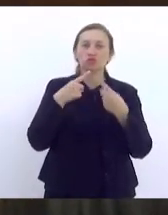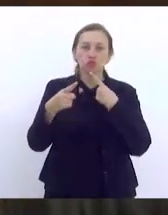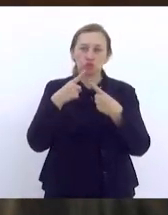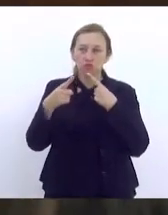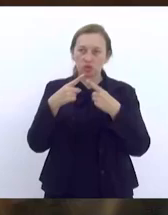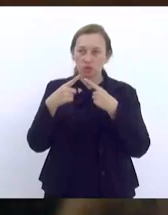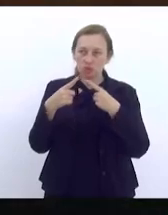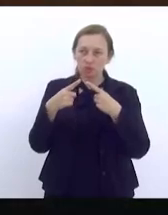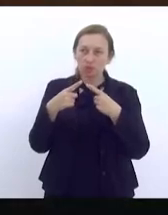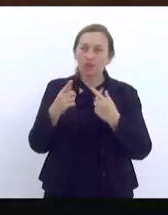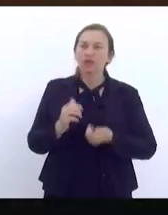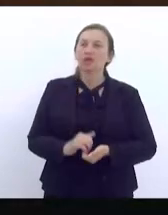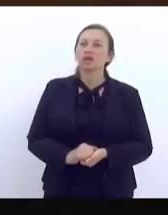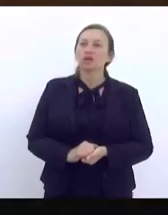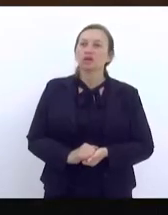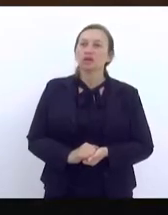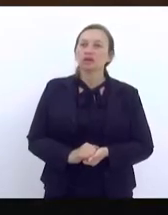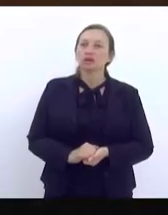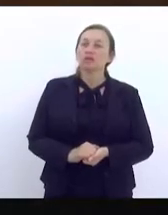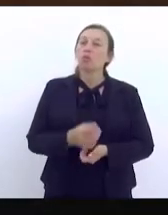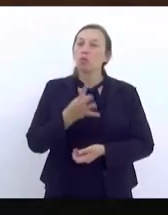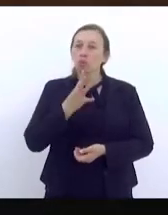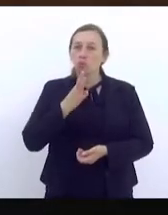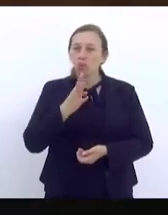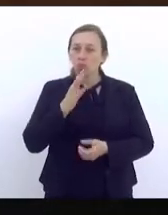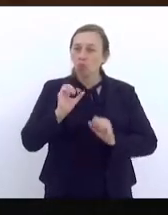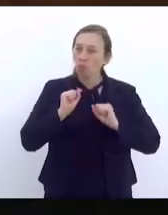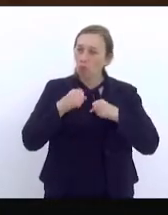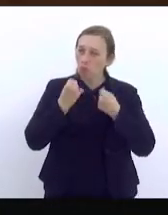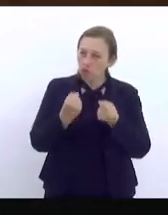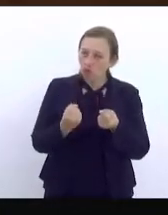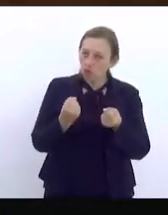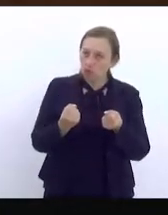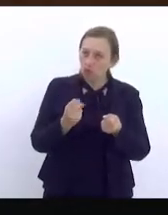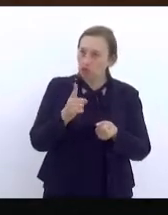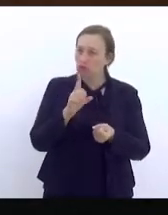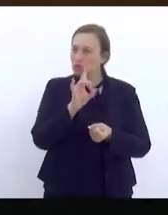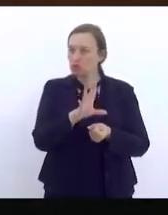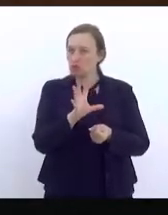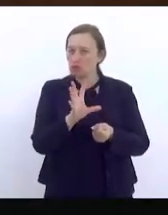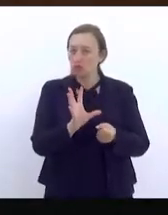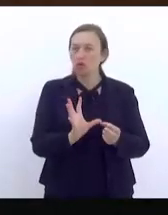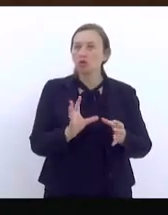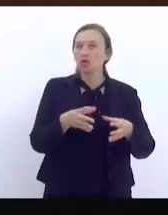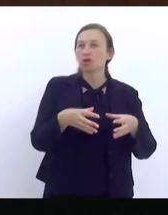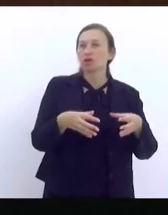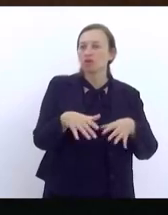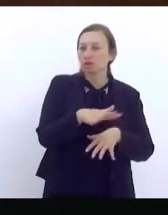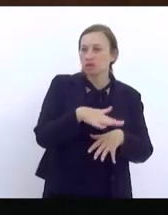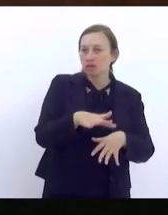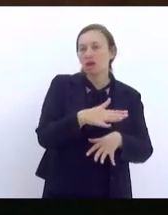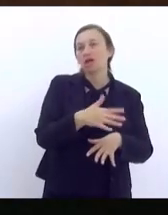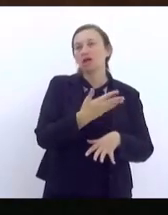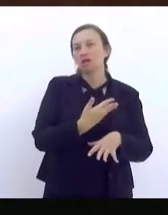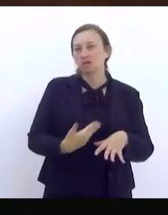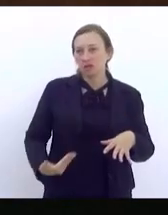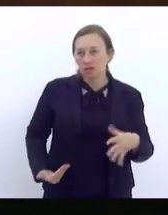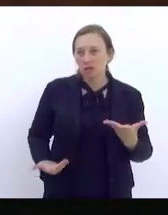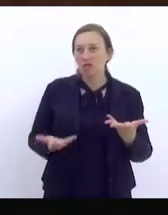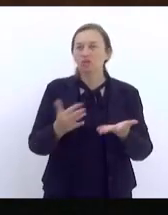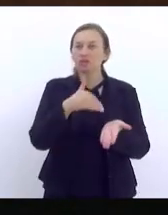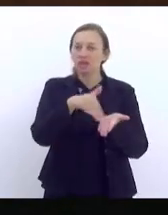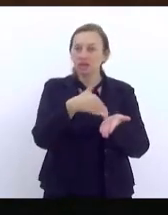fica reconhecido o esforço não só das entidades governamentais secretário Pampulha